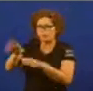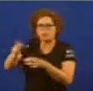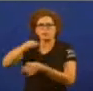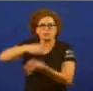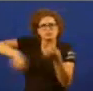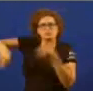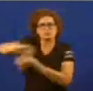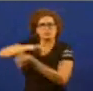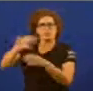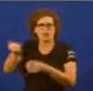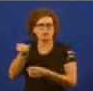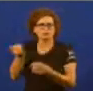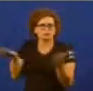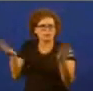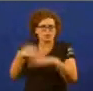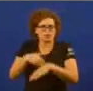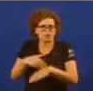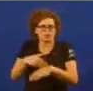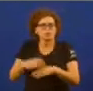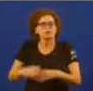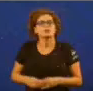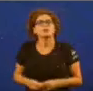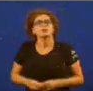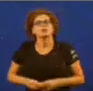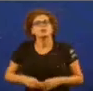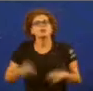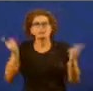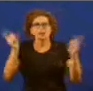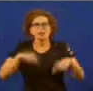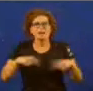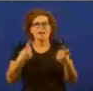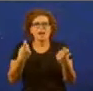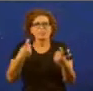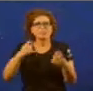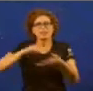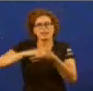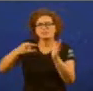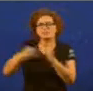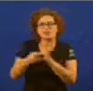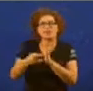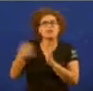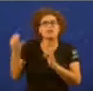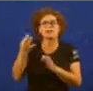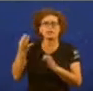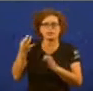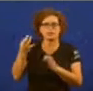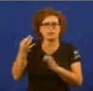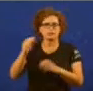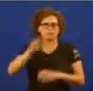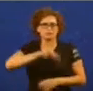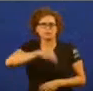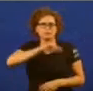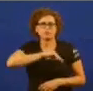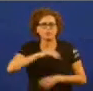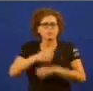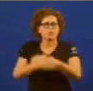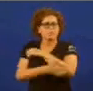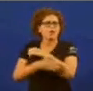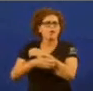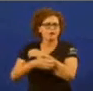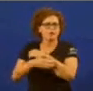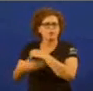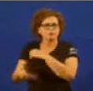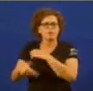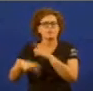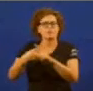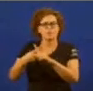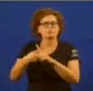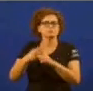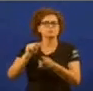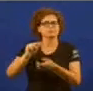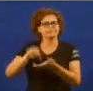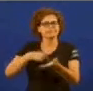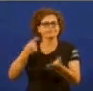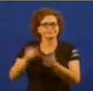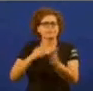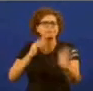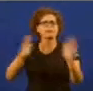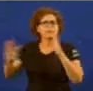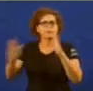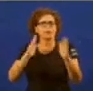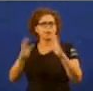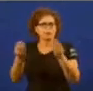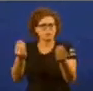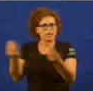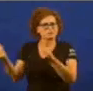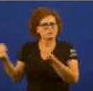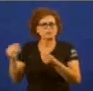convencernos de que o noso problema é Cataluña non, señor Fejo o noso problema é vostede o noso problema é o centralismo o noso